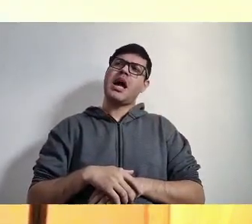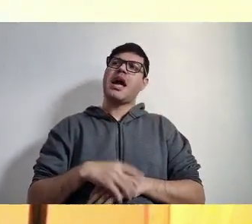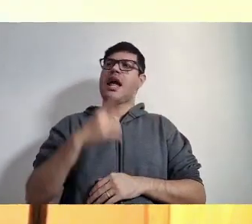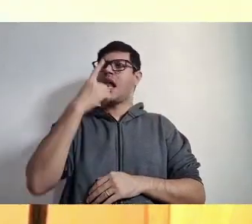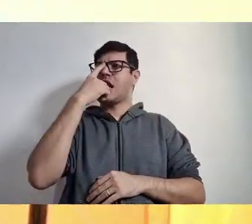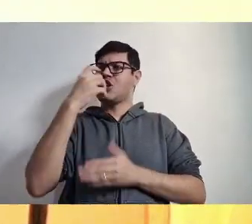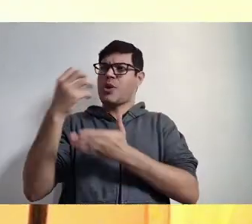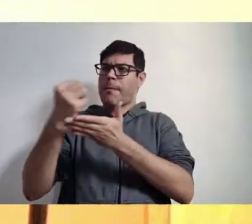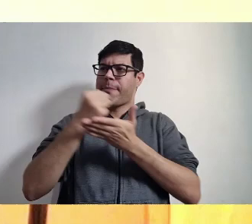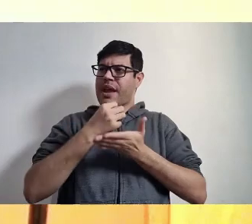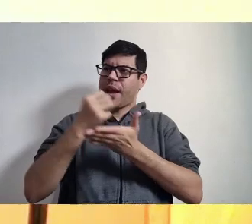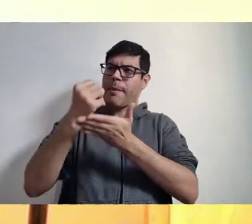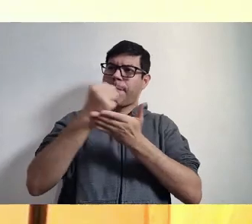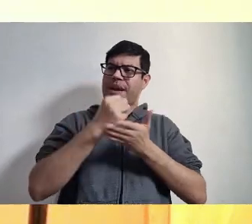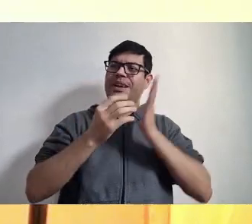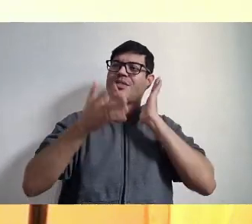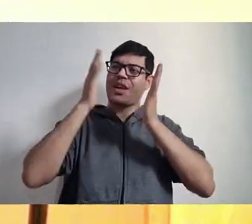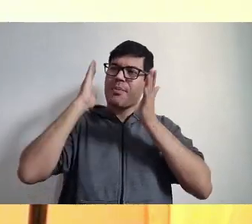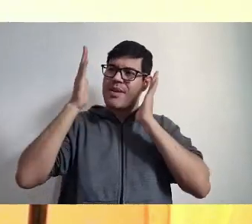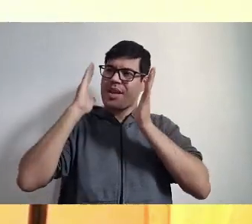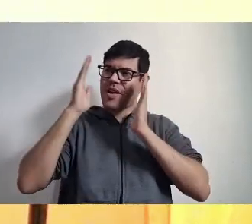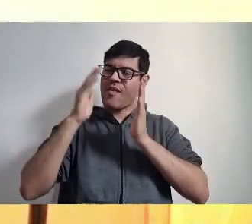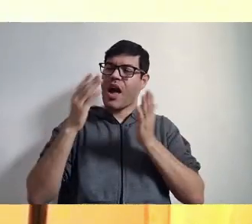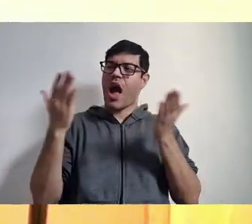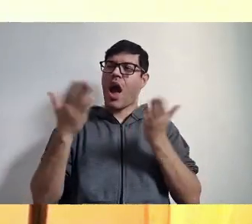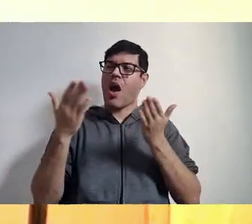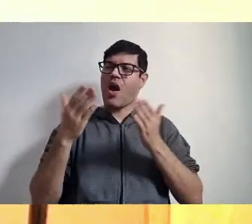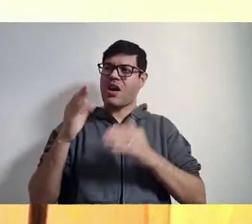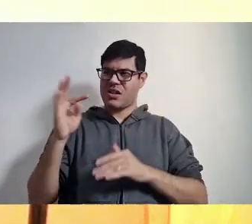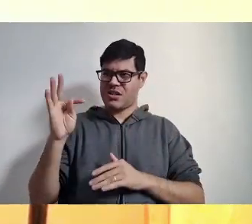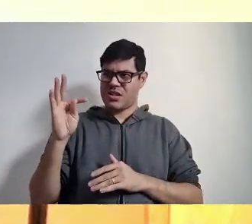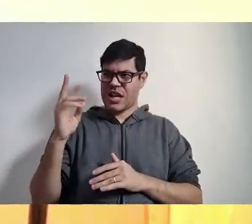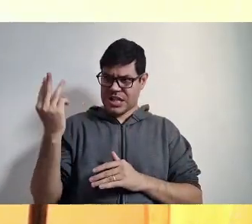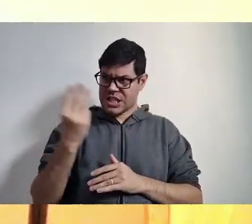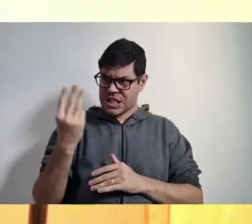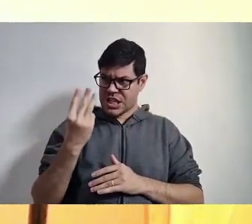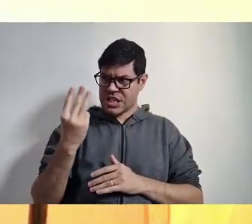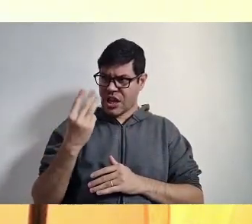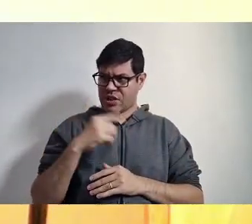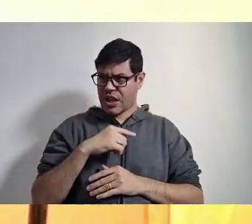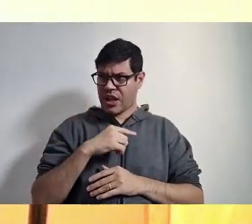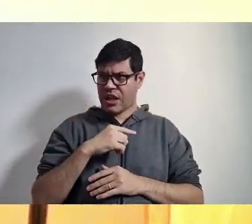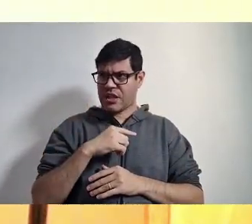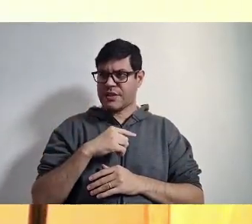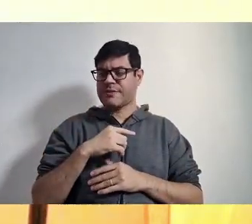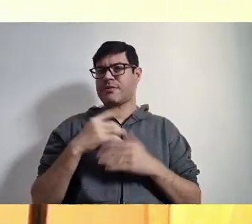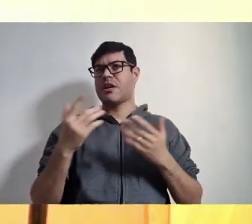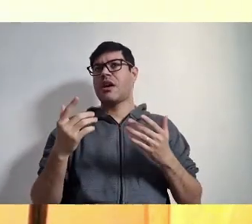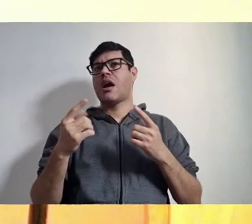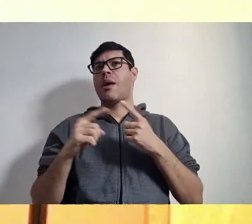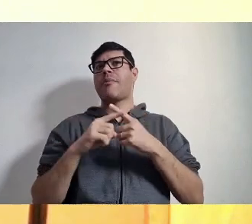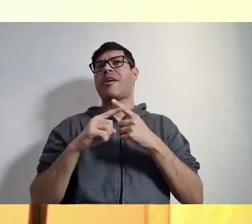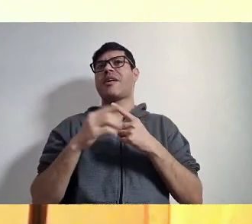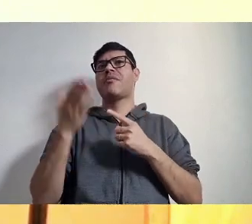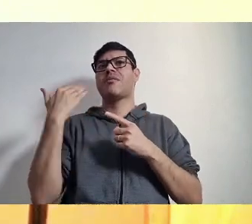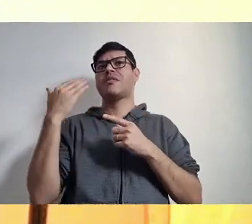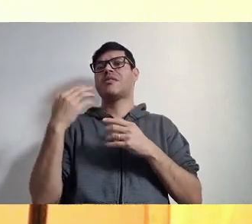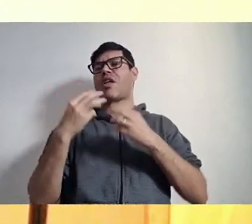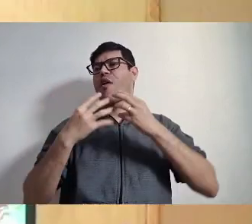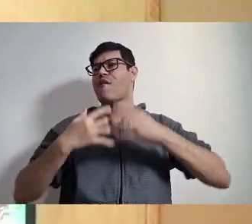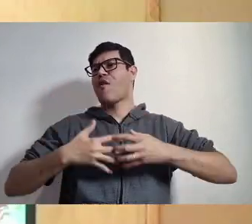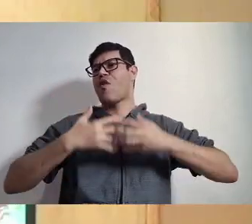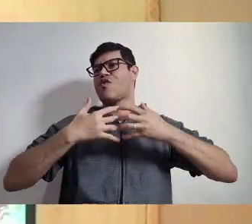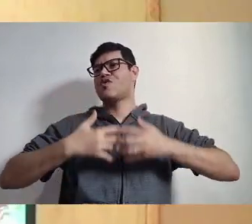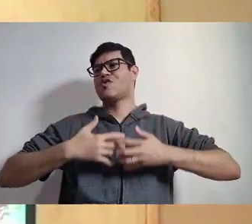bem, Sim, exatamente. não é? Exatamente. A gente tem que seguir aqueles que funcionam bem, a gente tocar, porque não funciona. Veículos... Que não pode